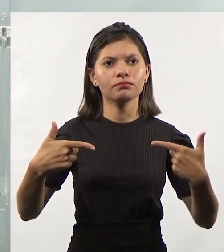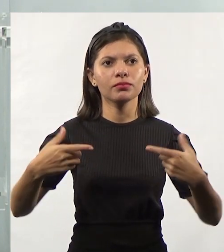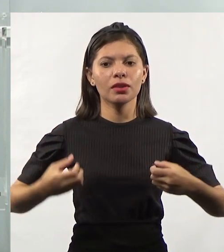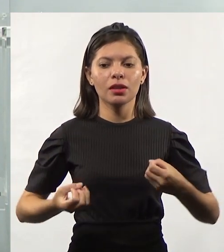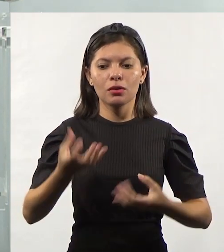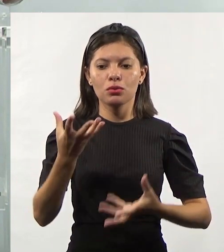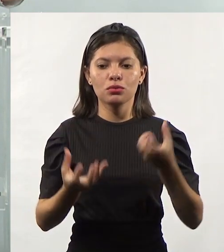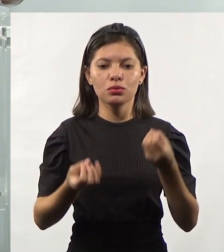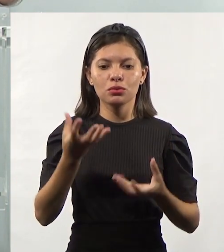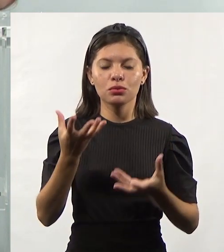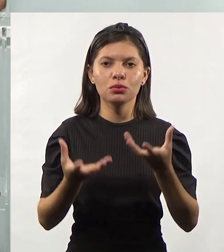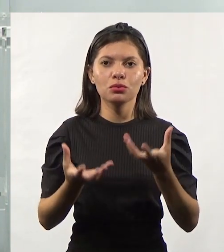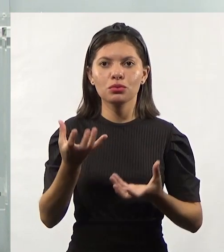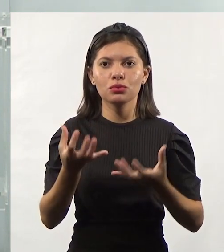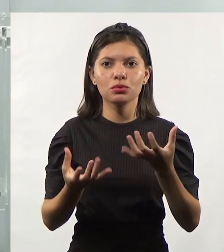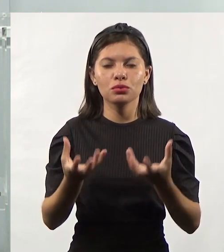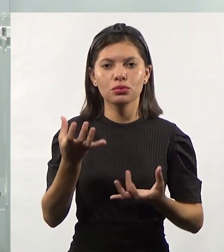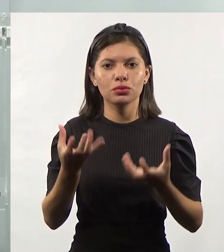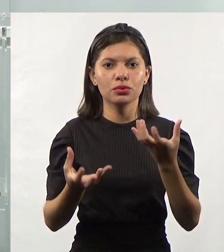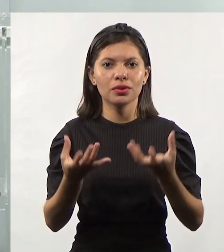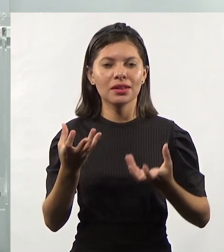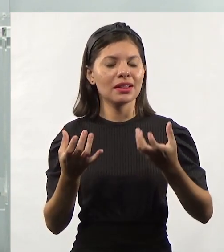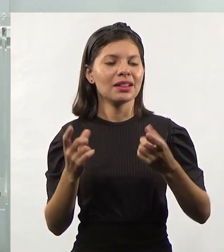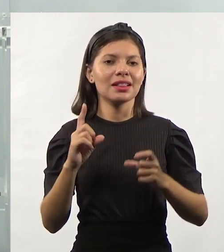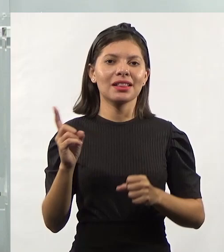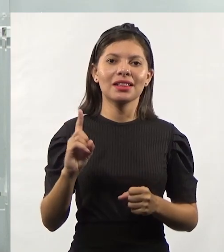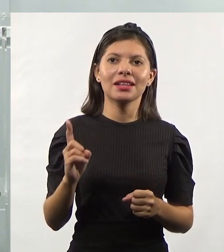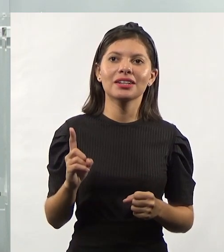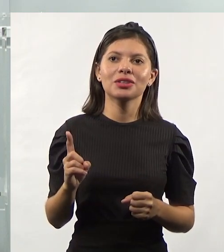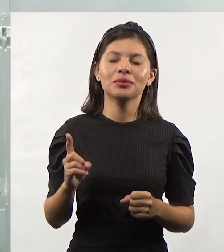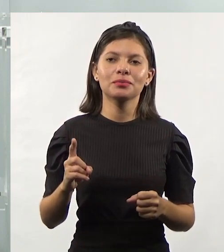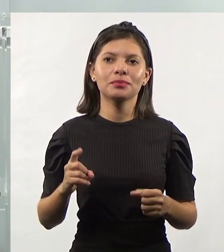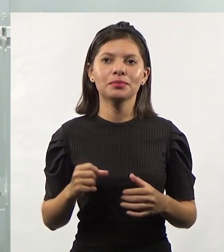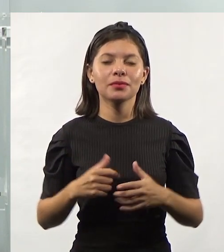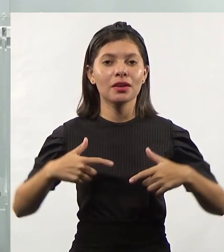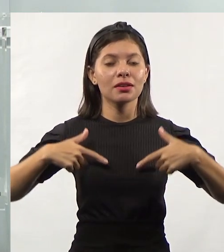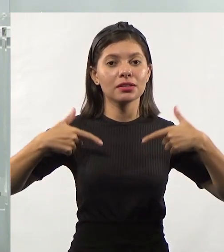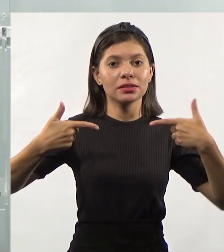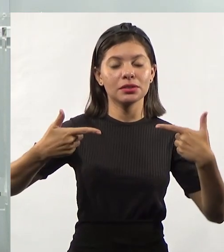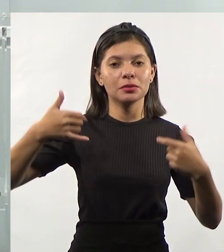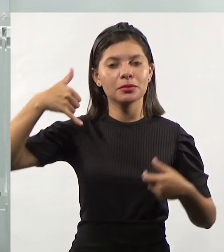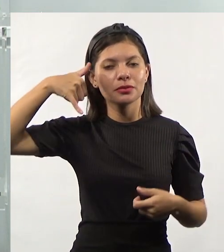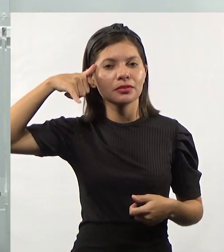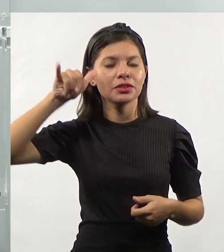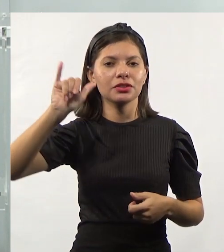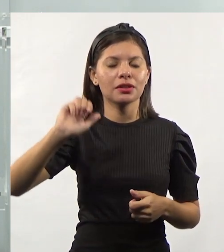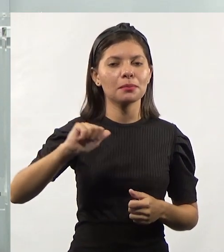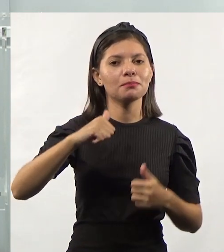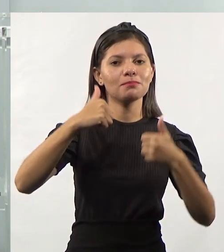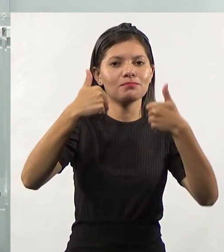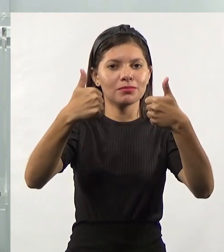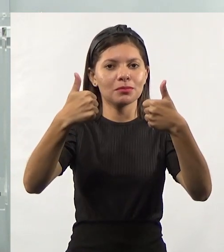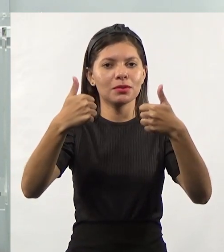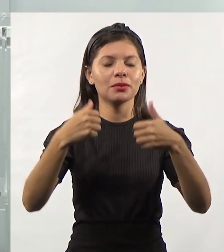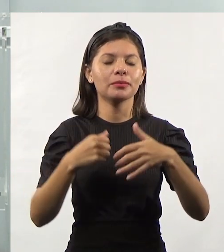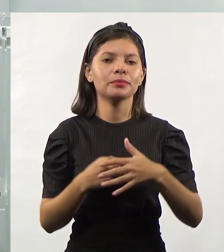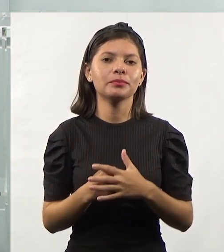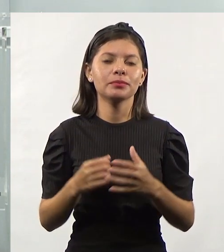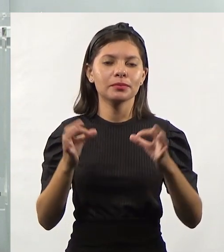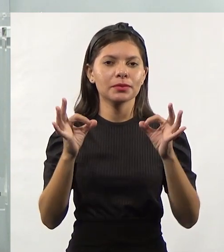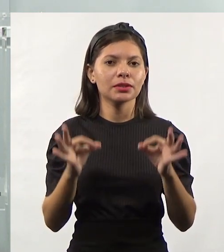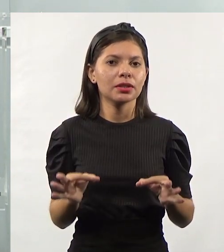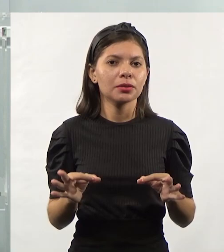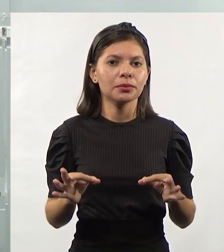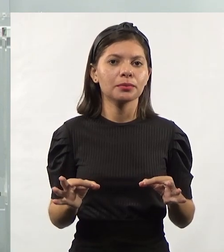ficar pegando fogo, né? Já vai agindo para prevenir, porque vai ser bem melhor assim,